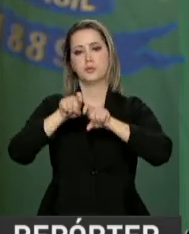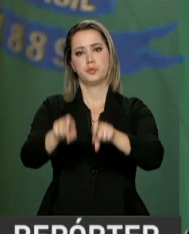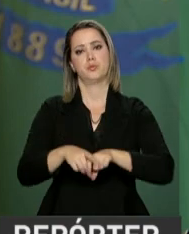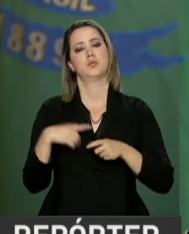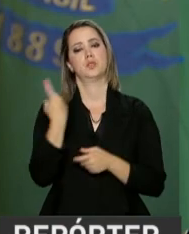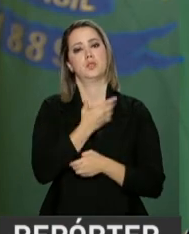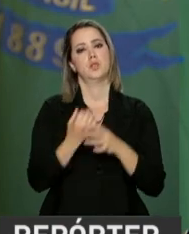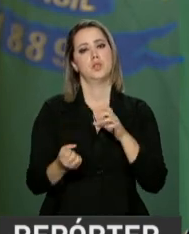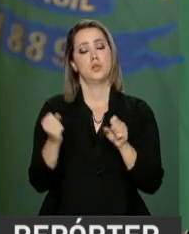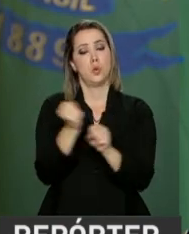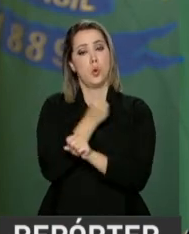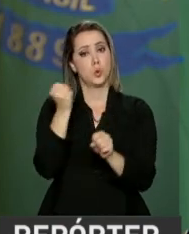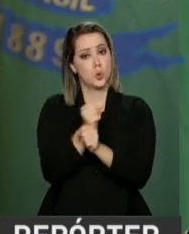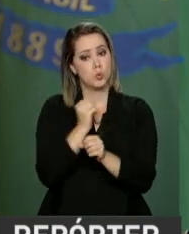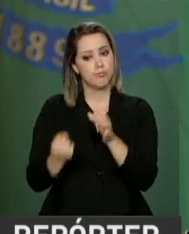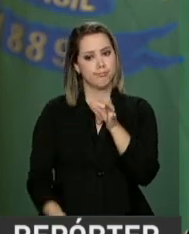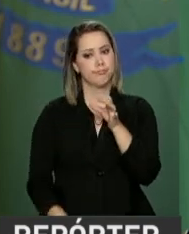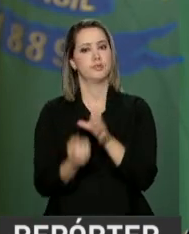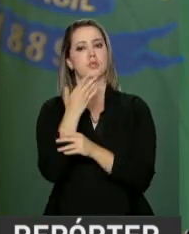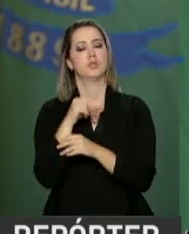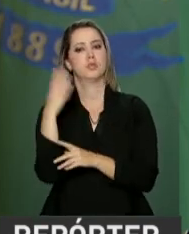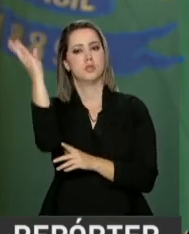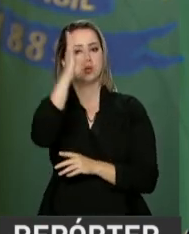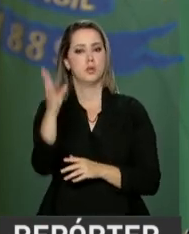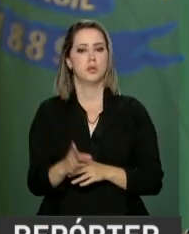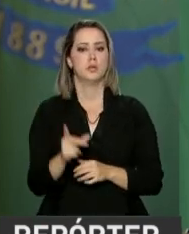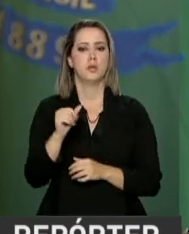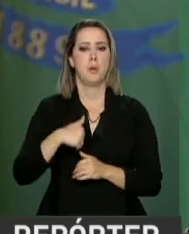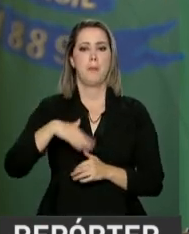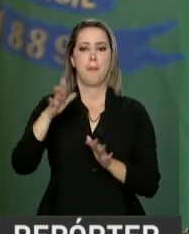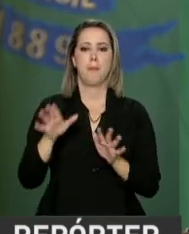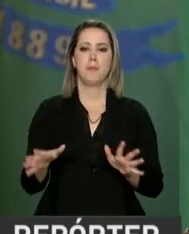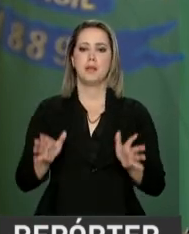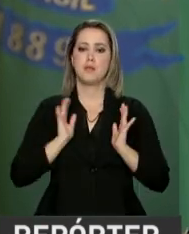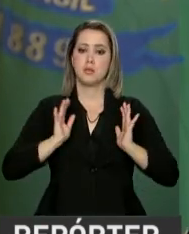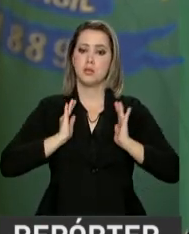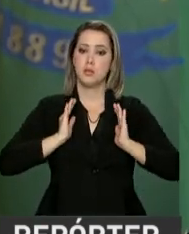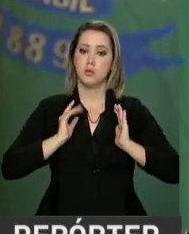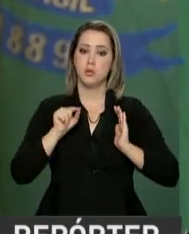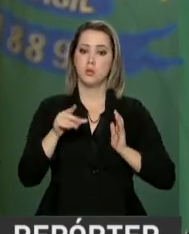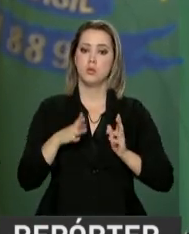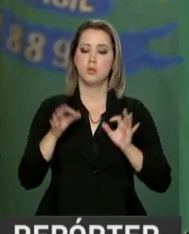construiremos juntos um brasil mais próspero e mais justo